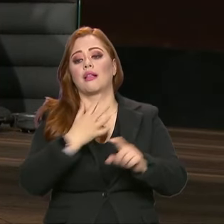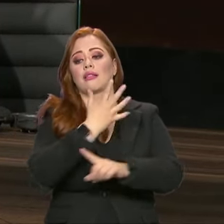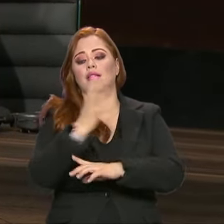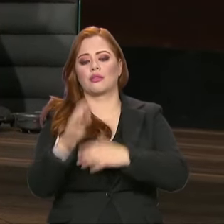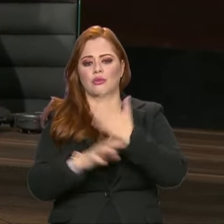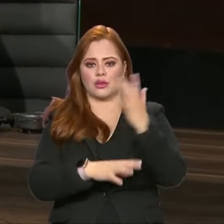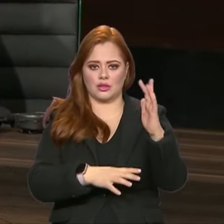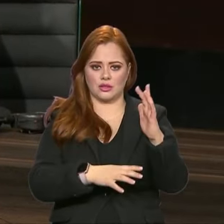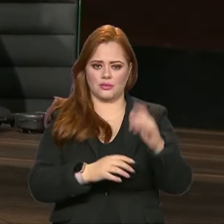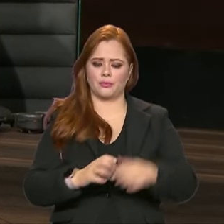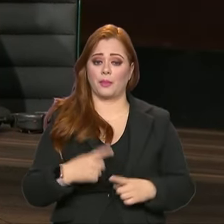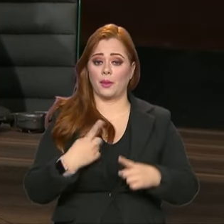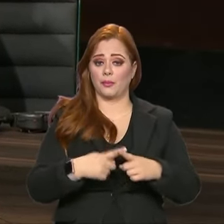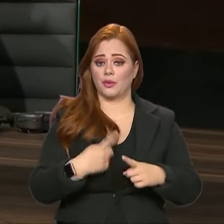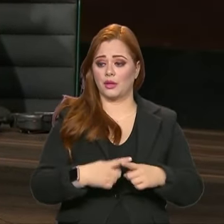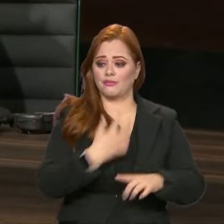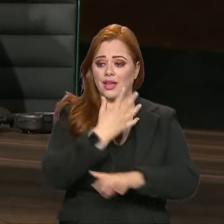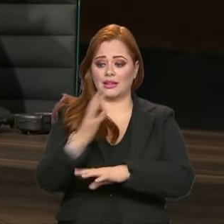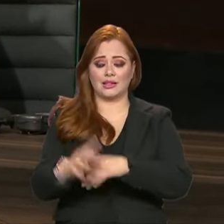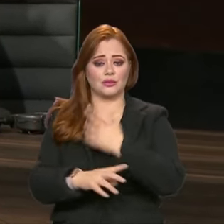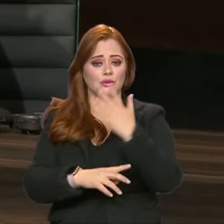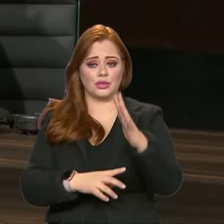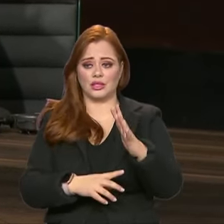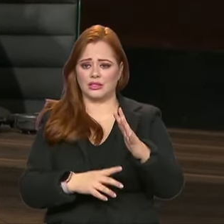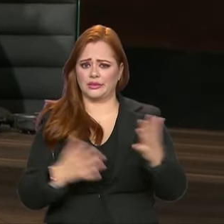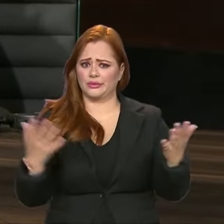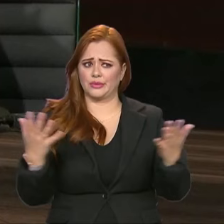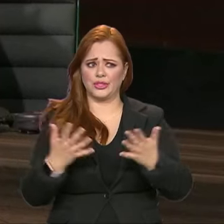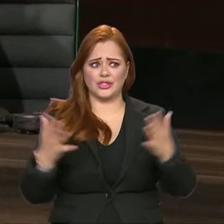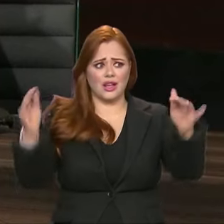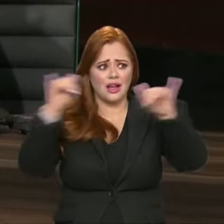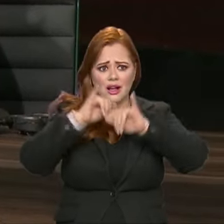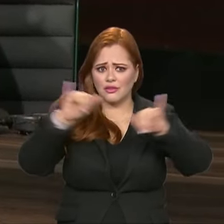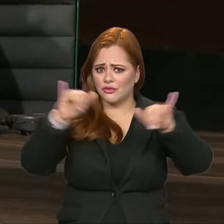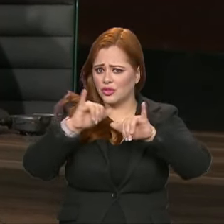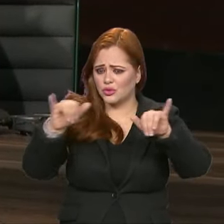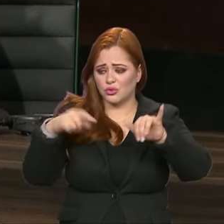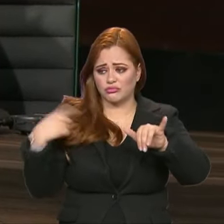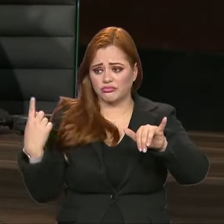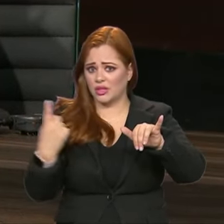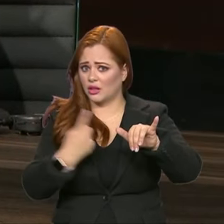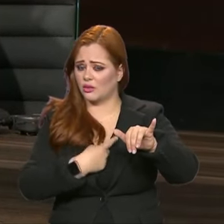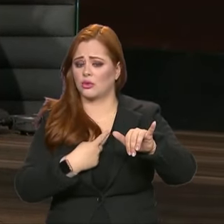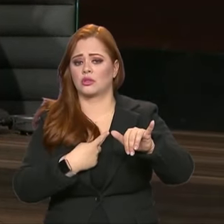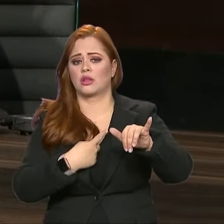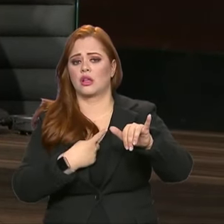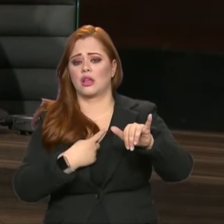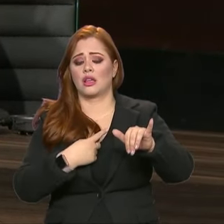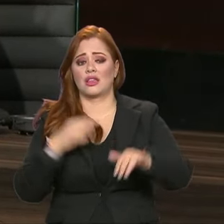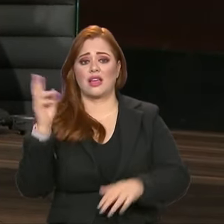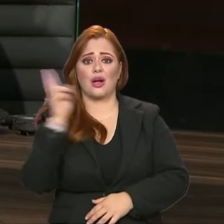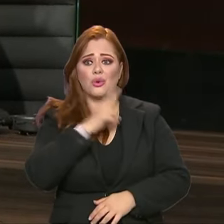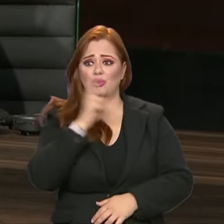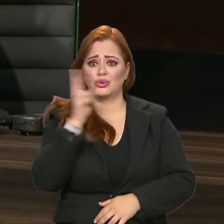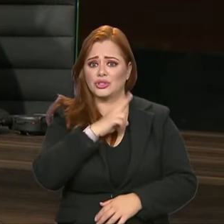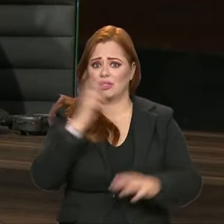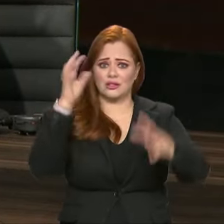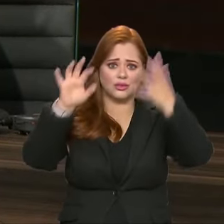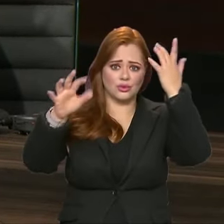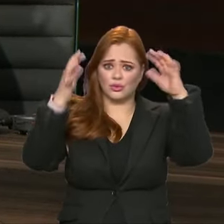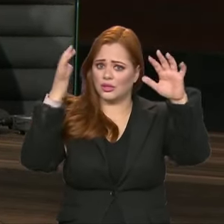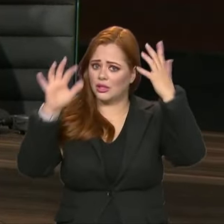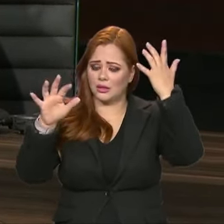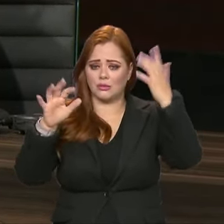já declarou a emergência climática. A natureza nos convida a repensar